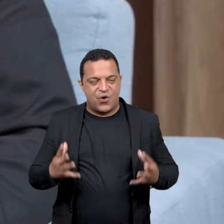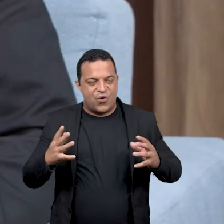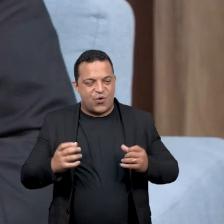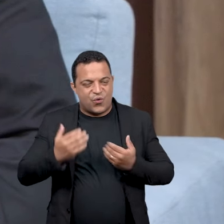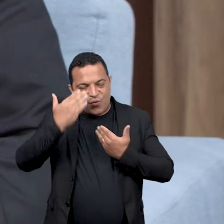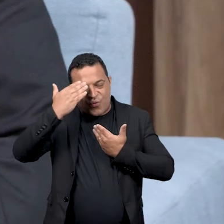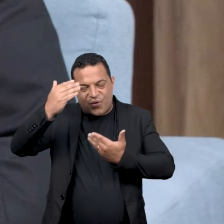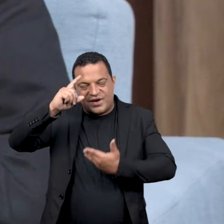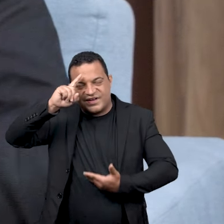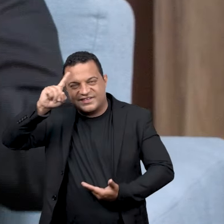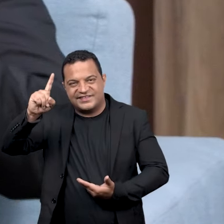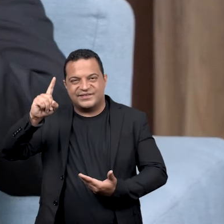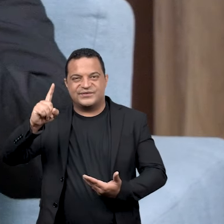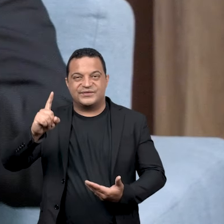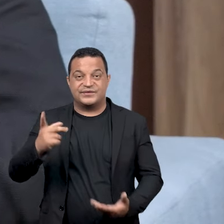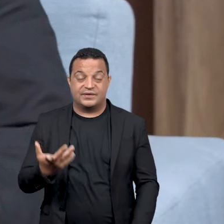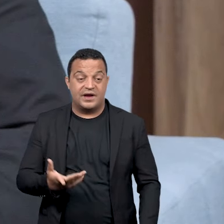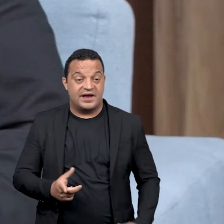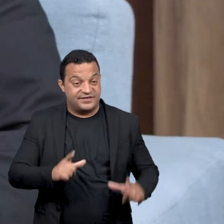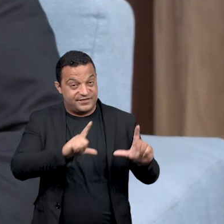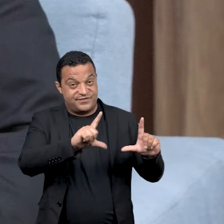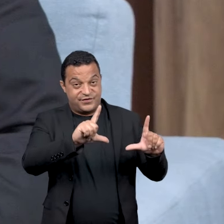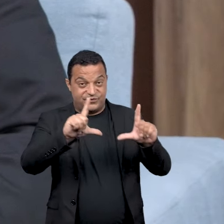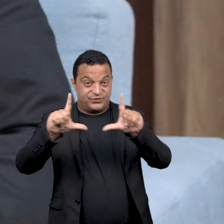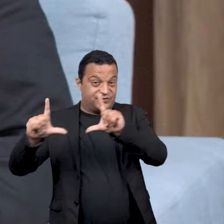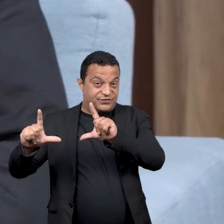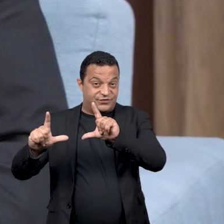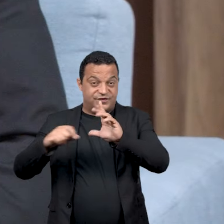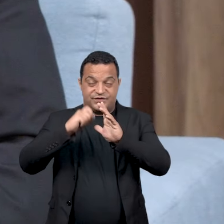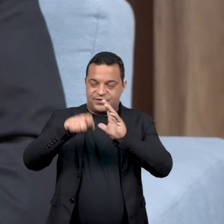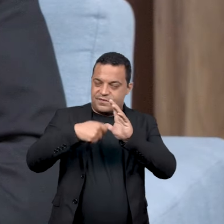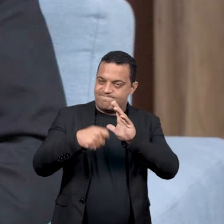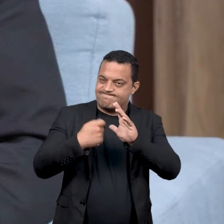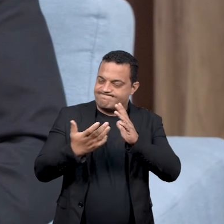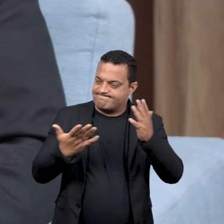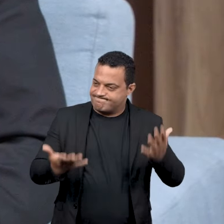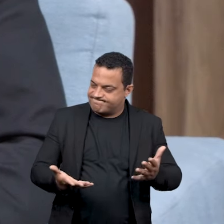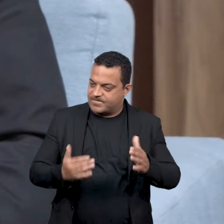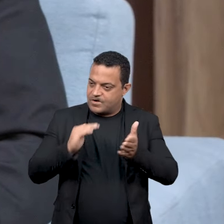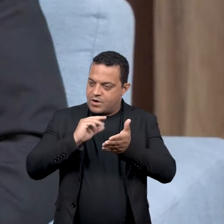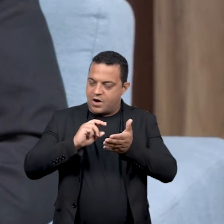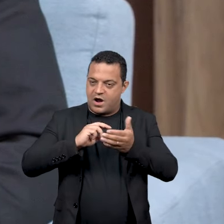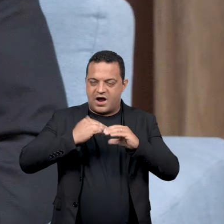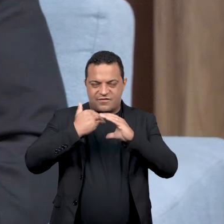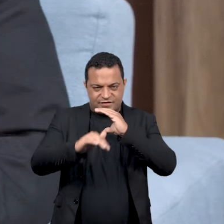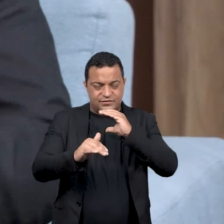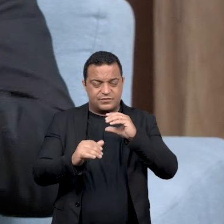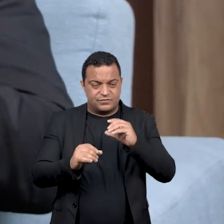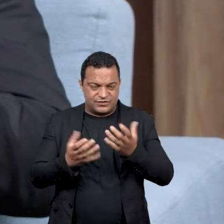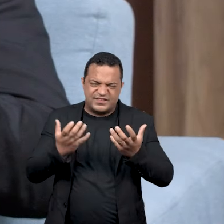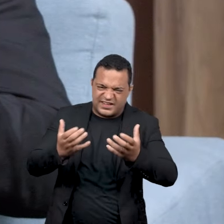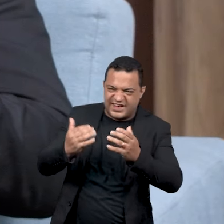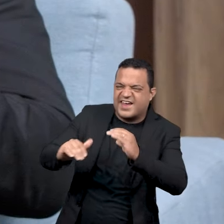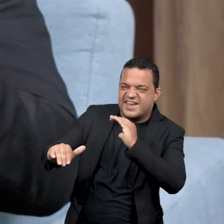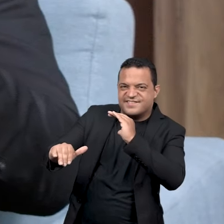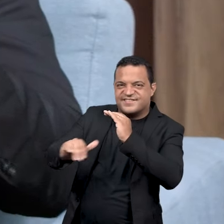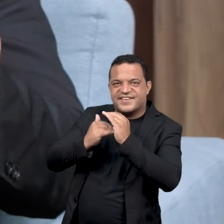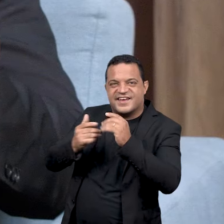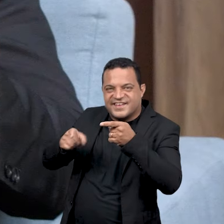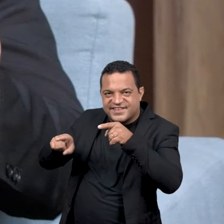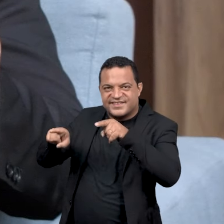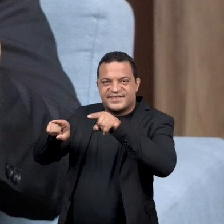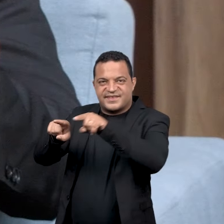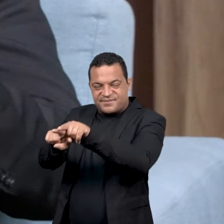Glória a Deus! Nós assistimos aí os nossos irmãos deixando os seus recados e queremos dizer para aqueles que ainda